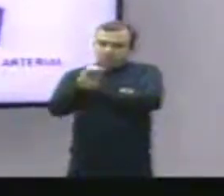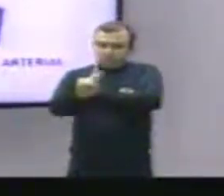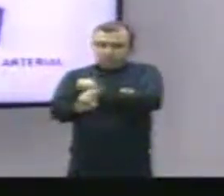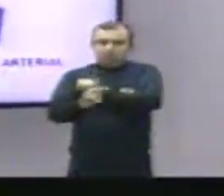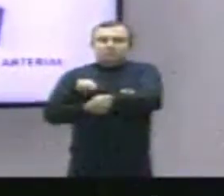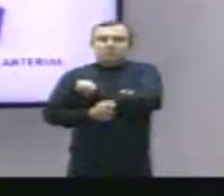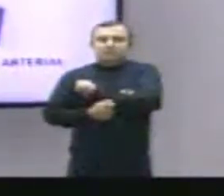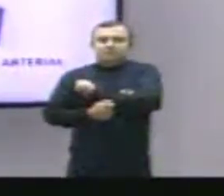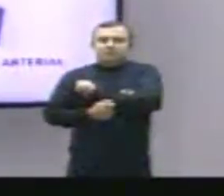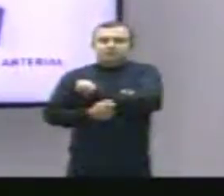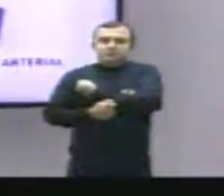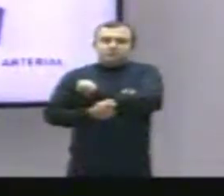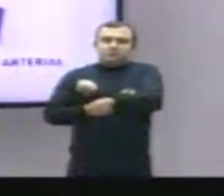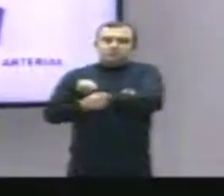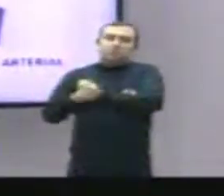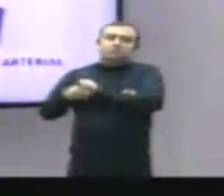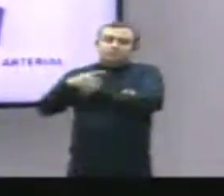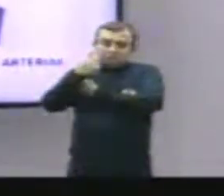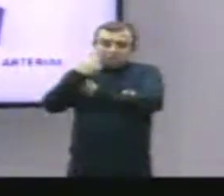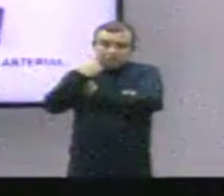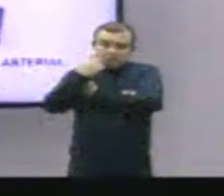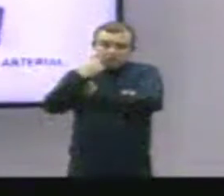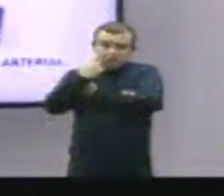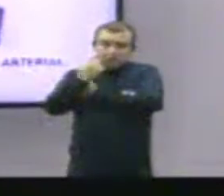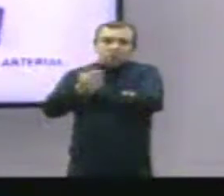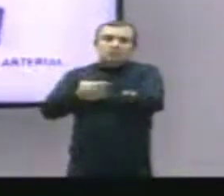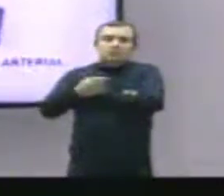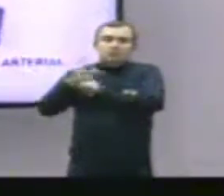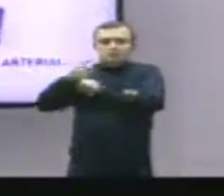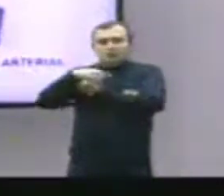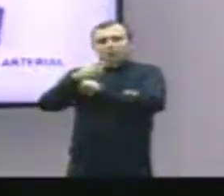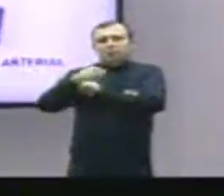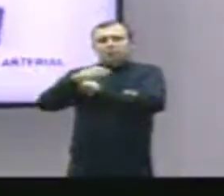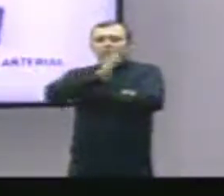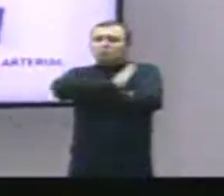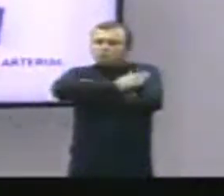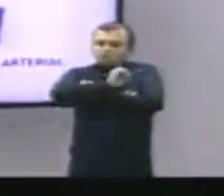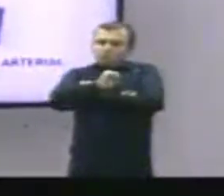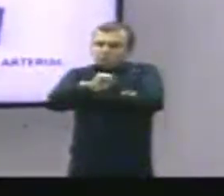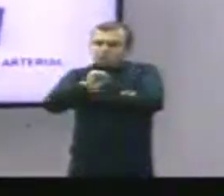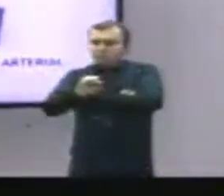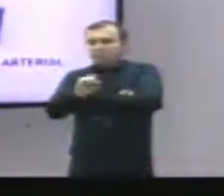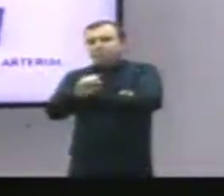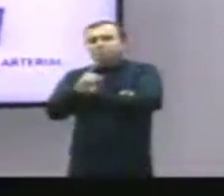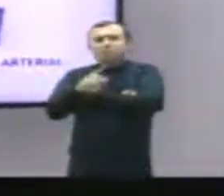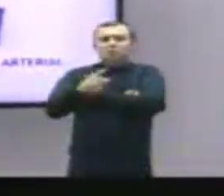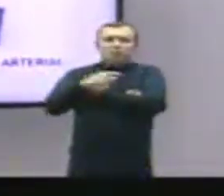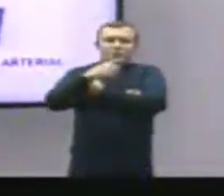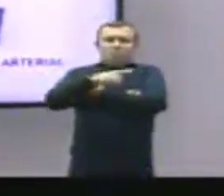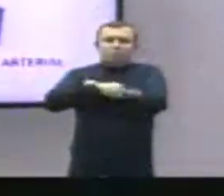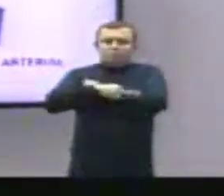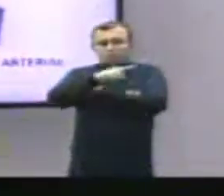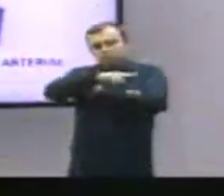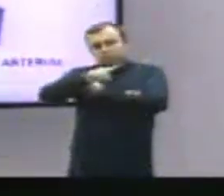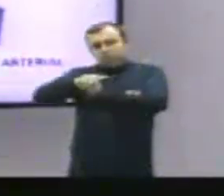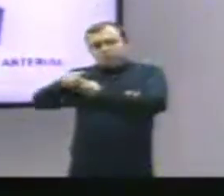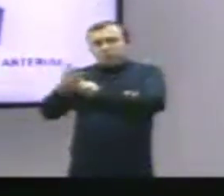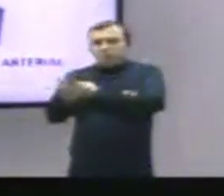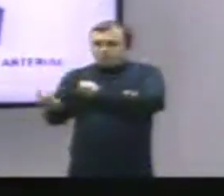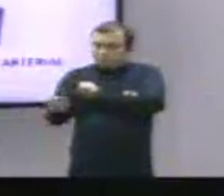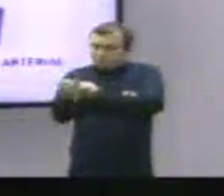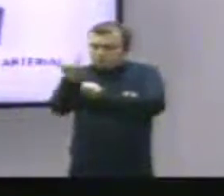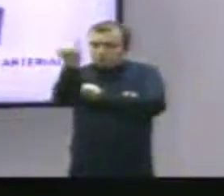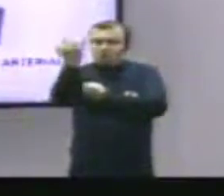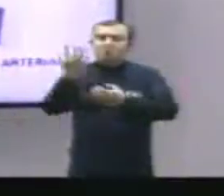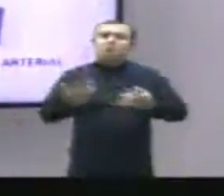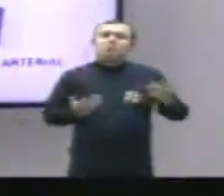Ok? Aí ele vai fazer toda a verificação da sua frequência cardíaca, dos batimentos por minuto. E isso é